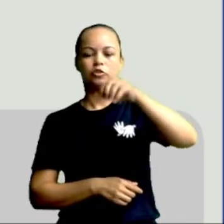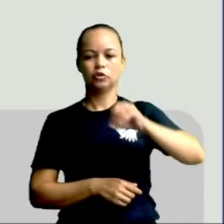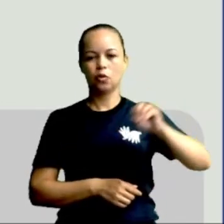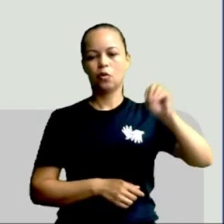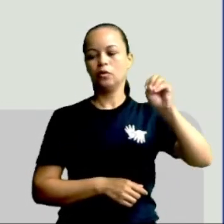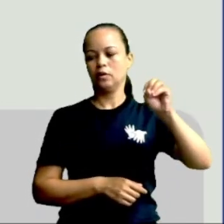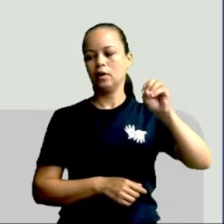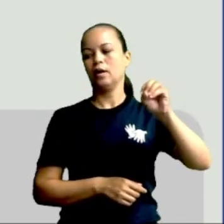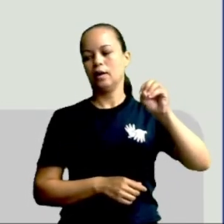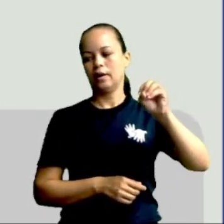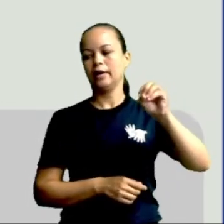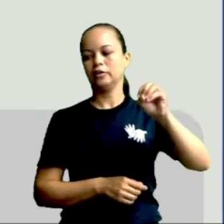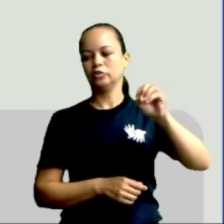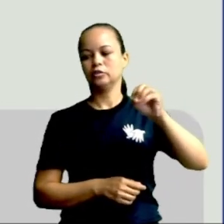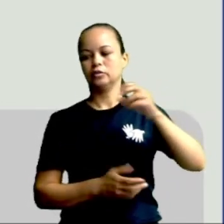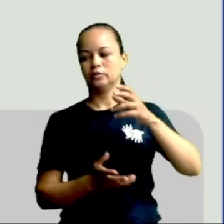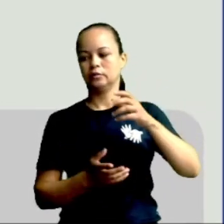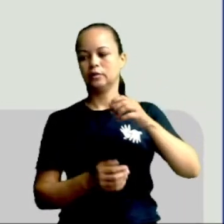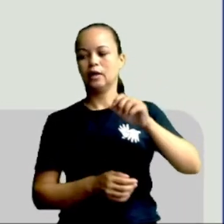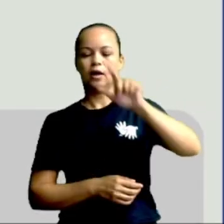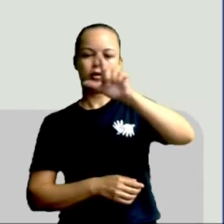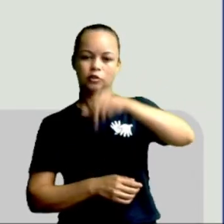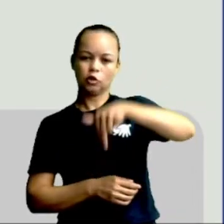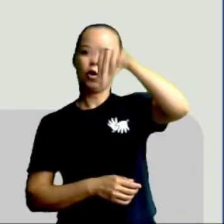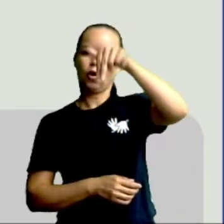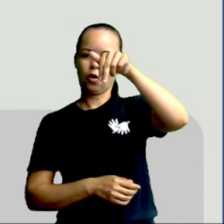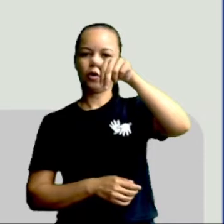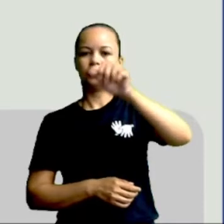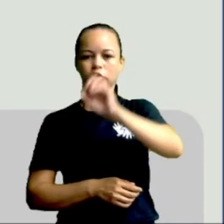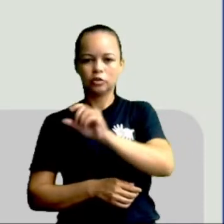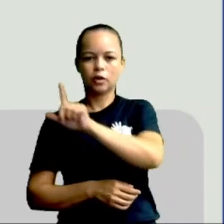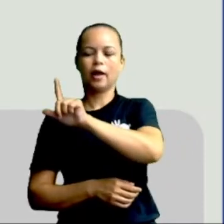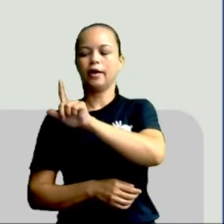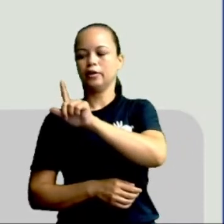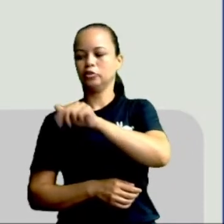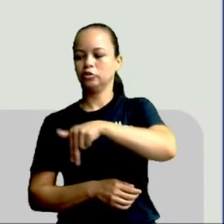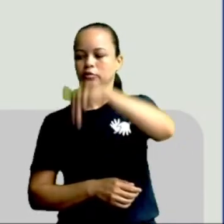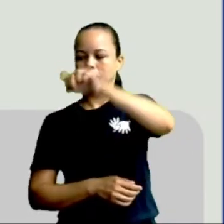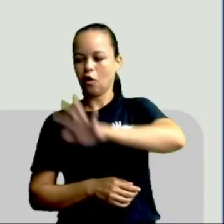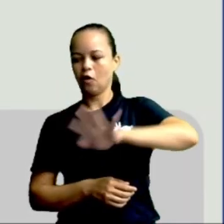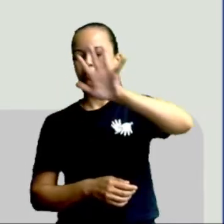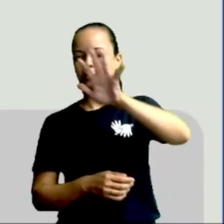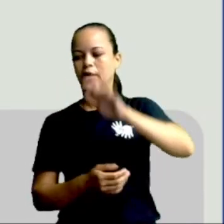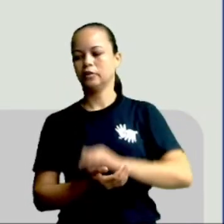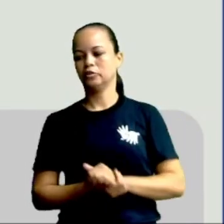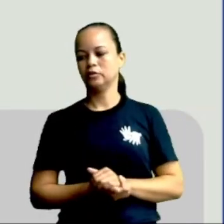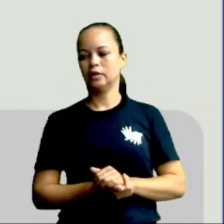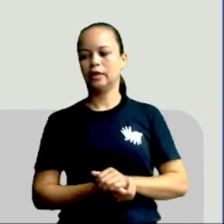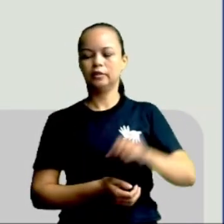entre norte e leste, nordeste. Entre norte e oeste, noroeste.